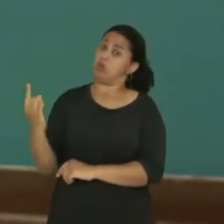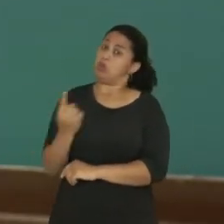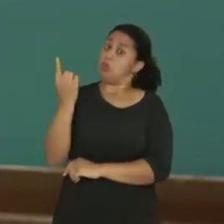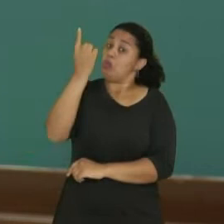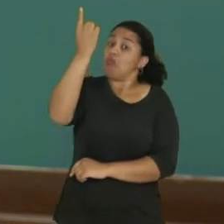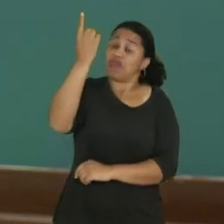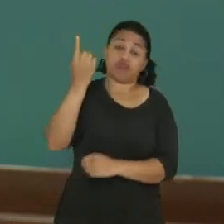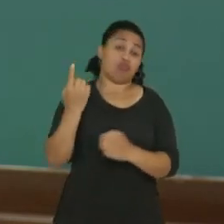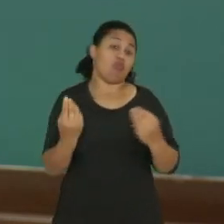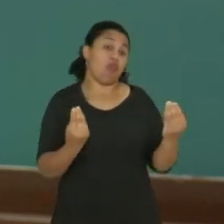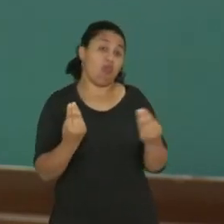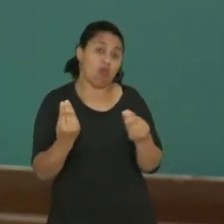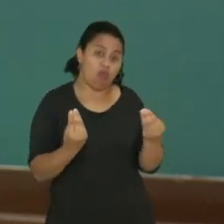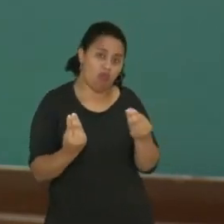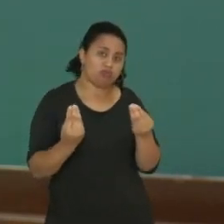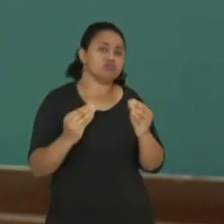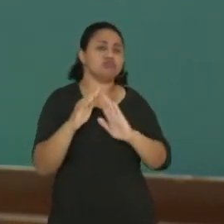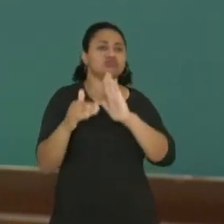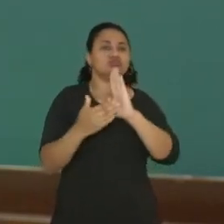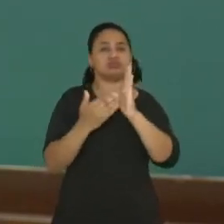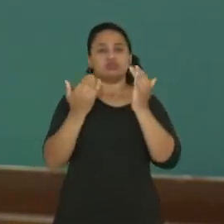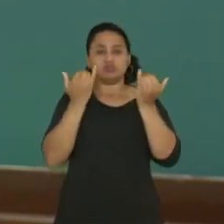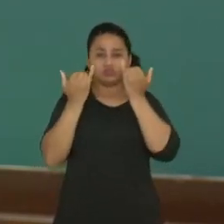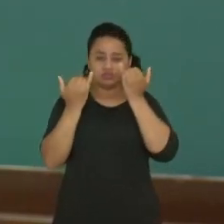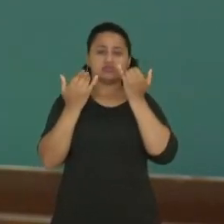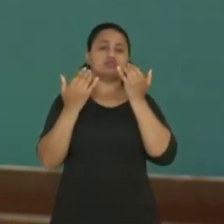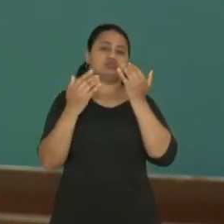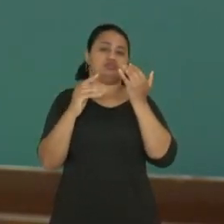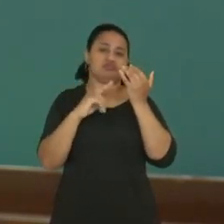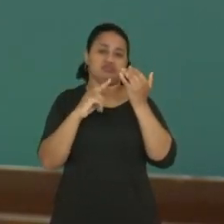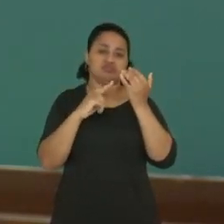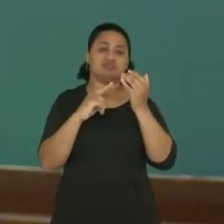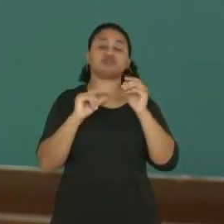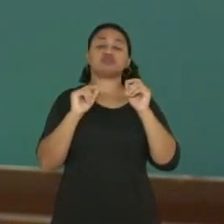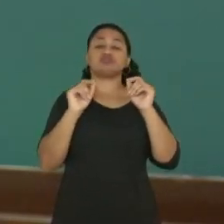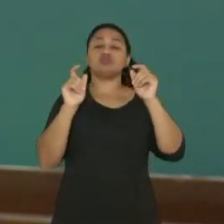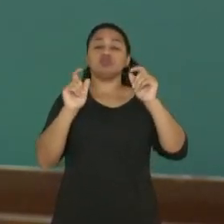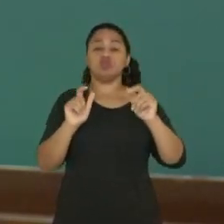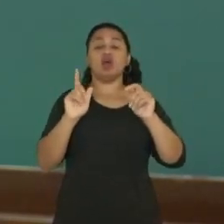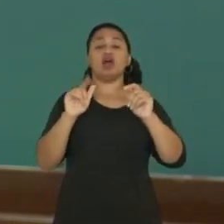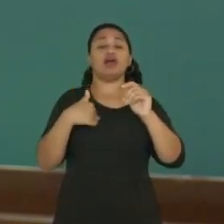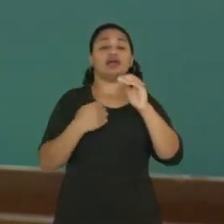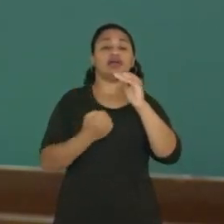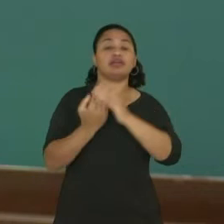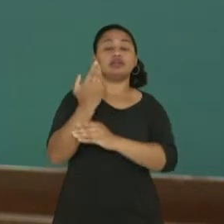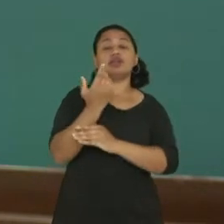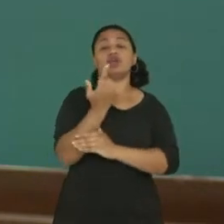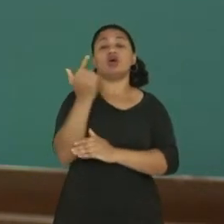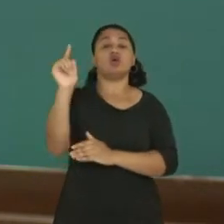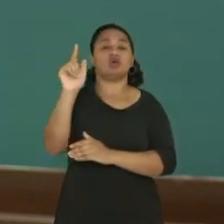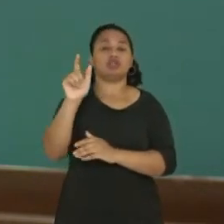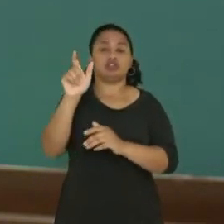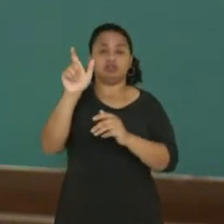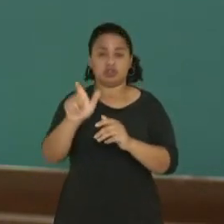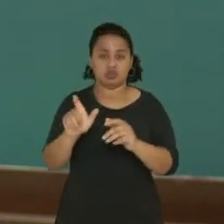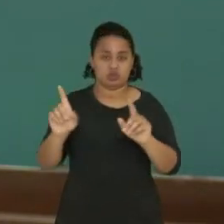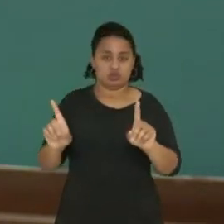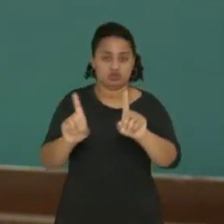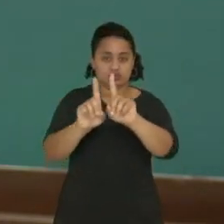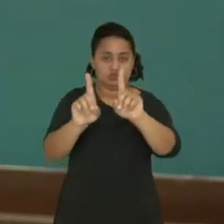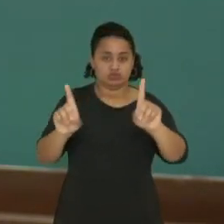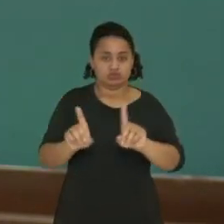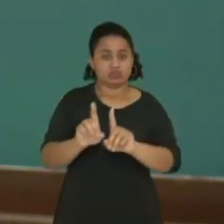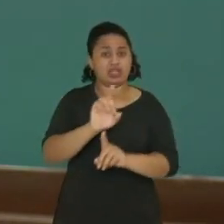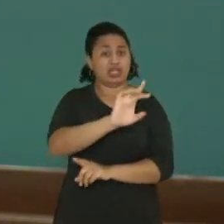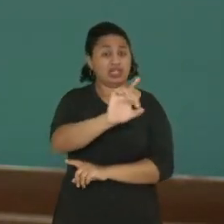alto. Todas essas informações, elas gerarão um novo indivíduo. Cada um de nós